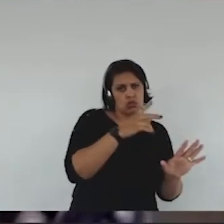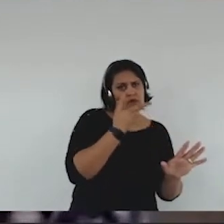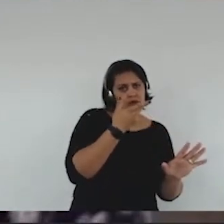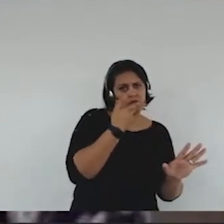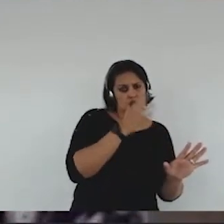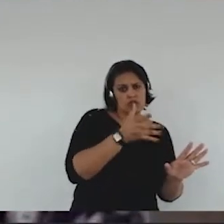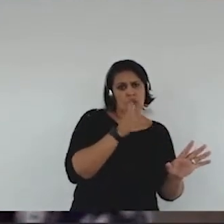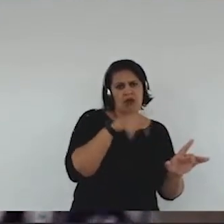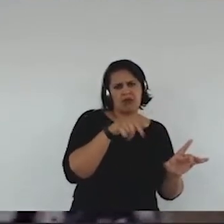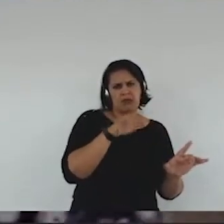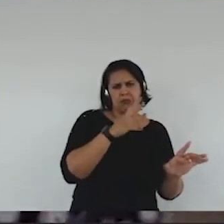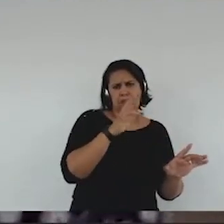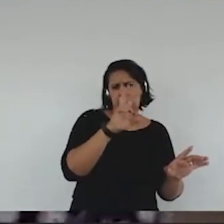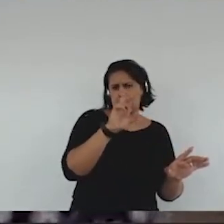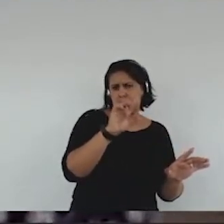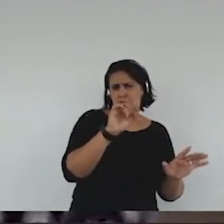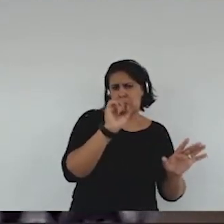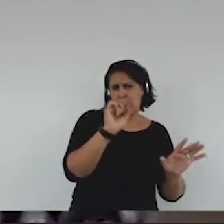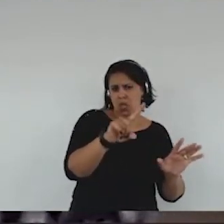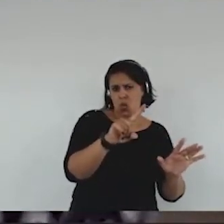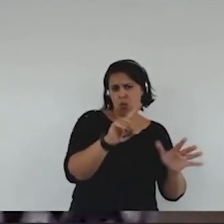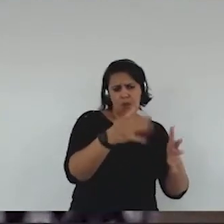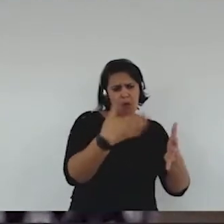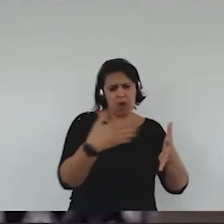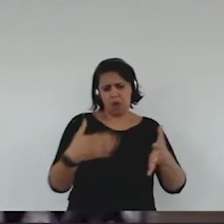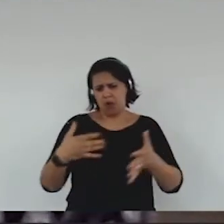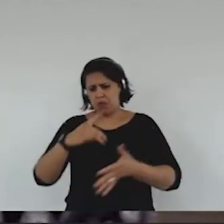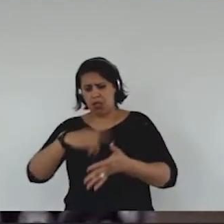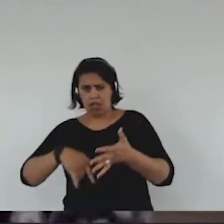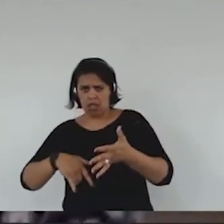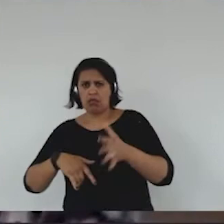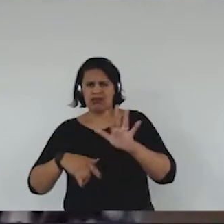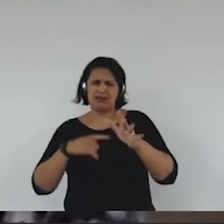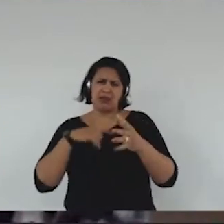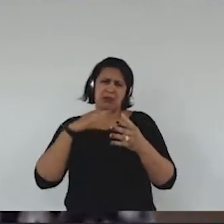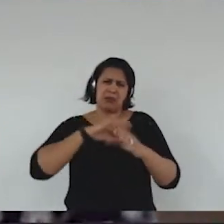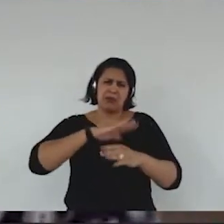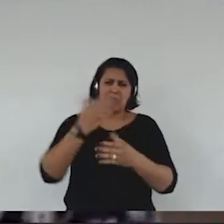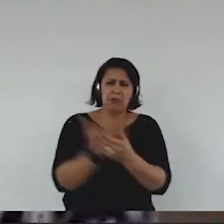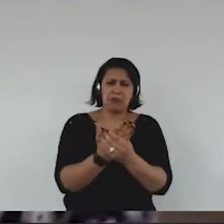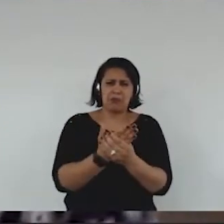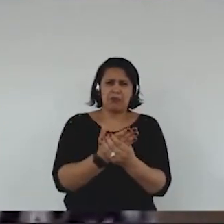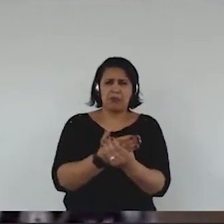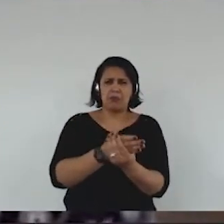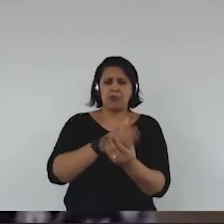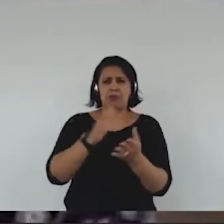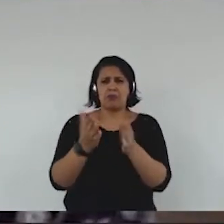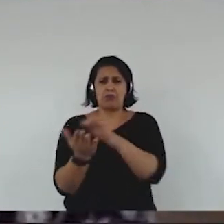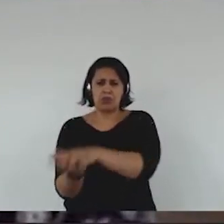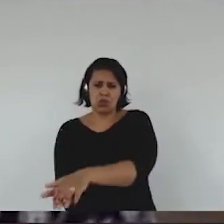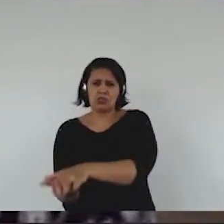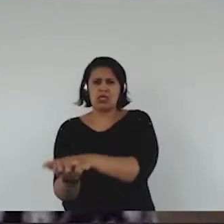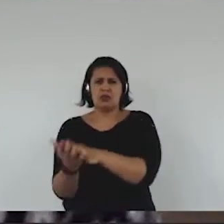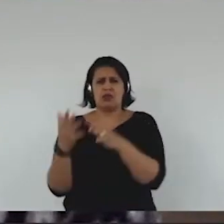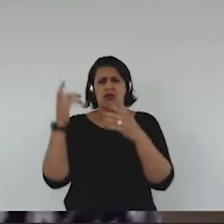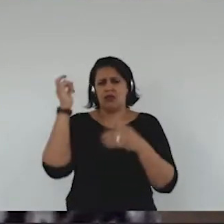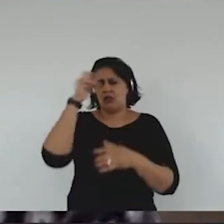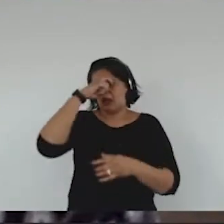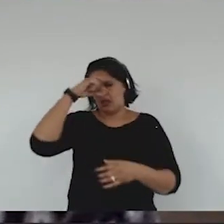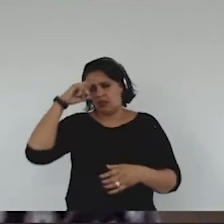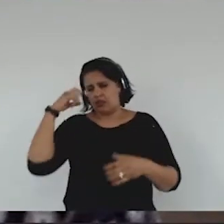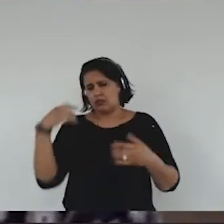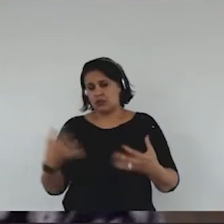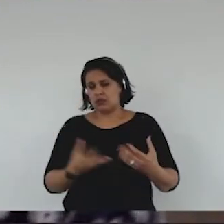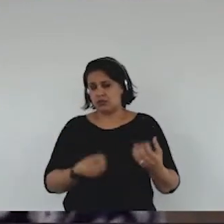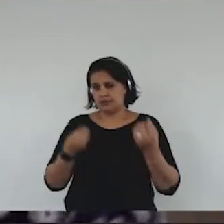da ordem de 50 mil páginas de documento, com processos muito trabalhosos, pelo menos uma via física que seria enviada à